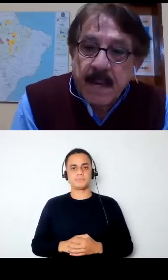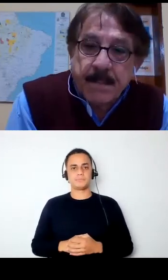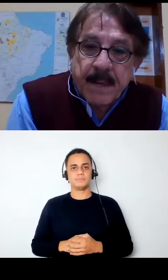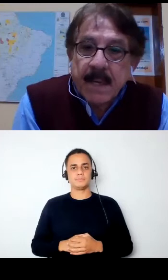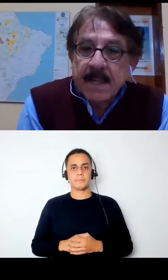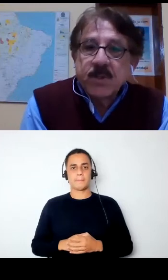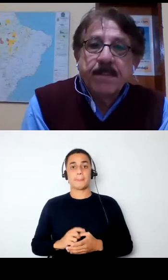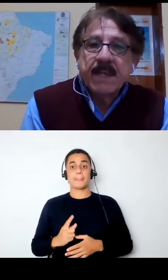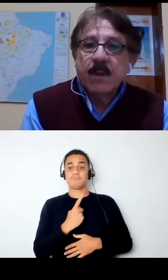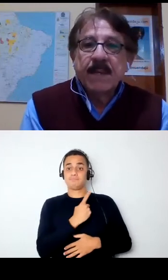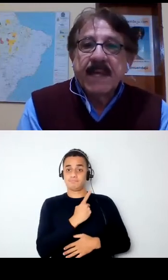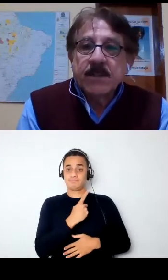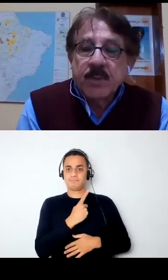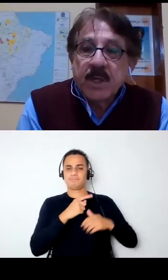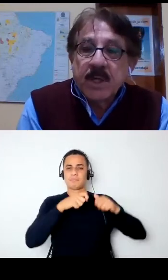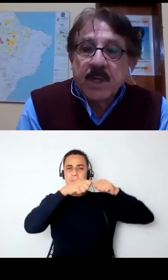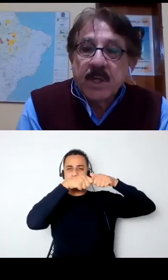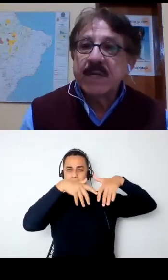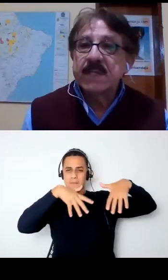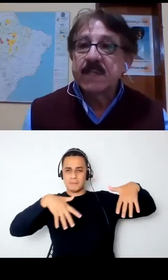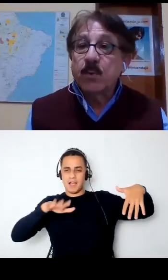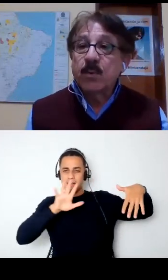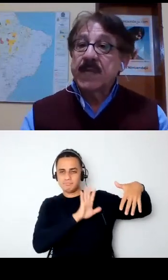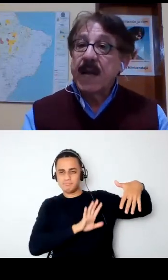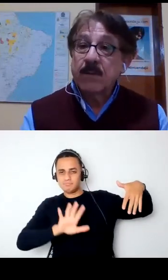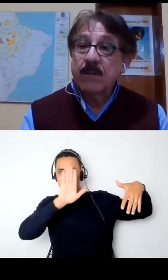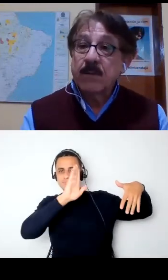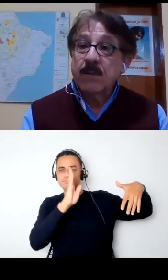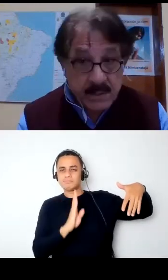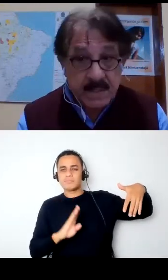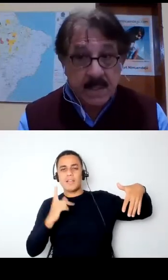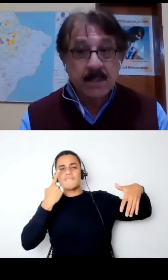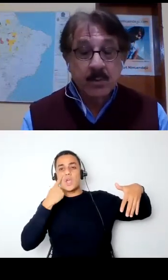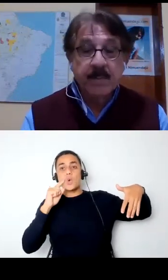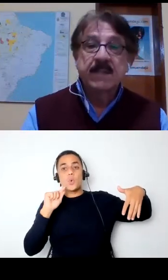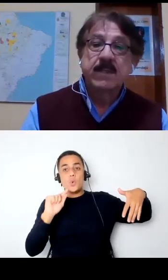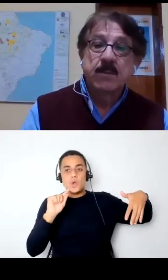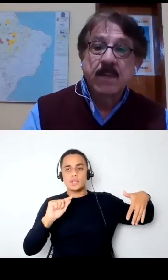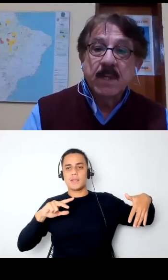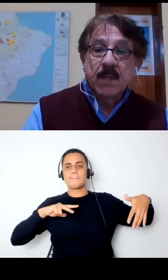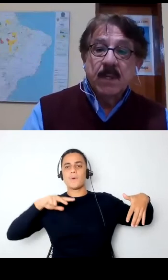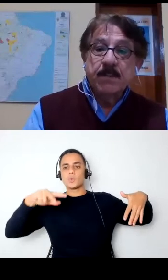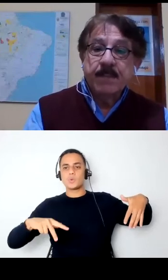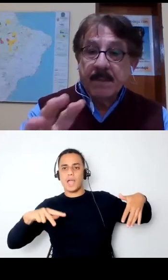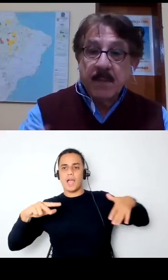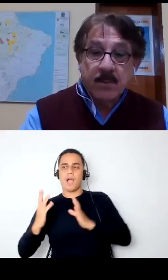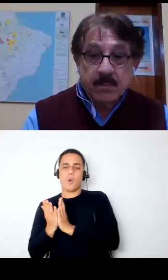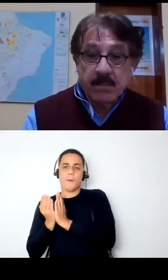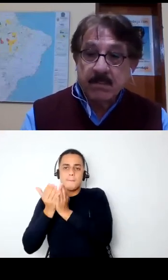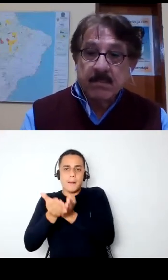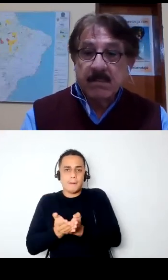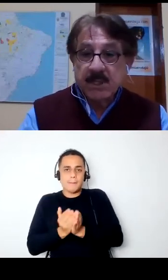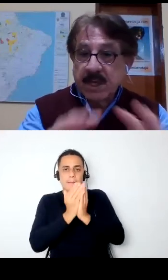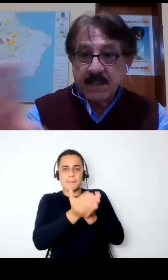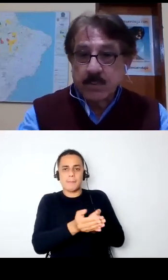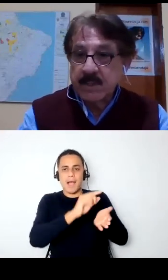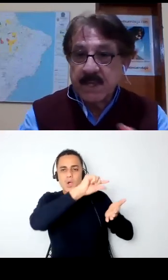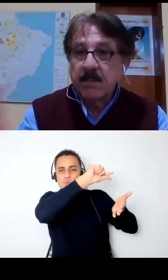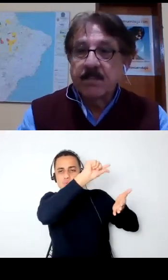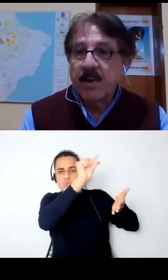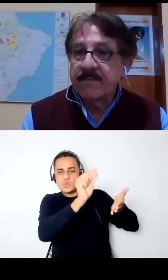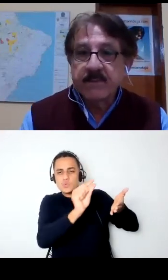Esse mapa é só para dar uma ideia do que os portugueses encontraram na costa do Brasil. Primeiro, uma